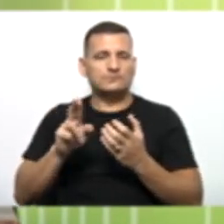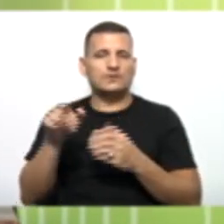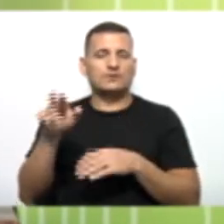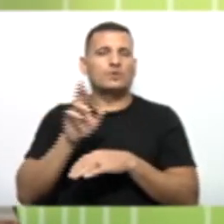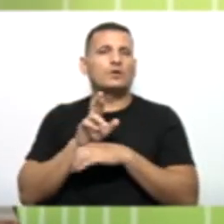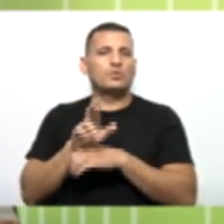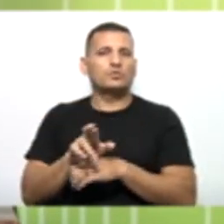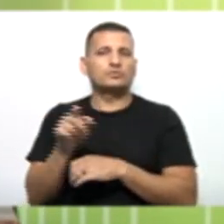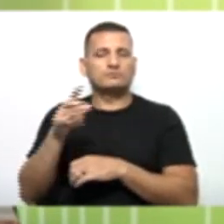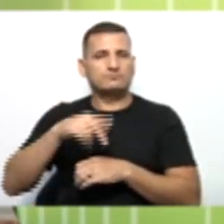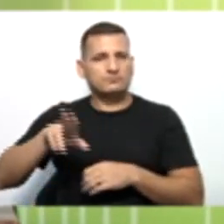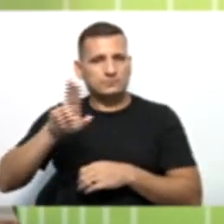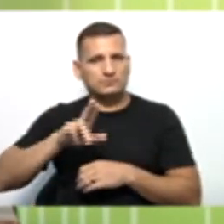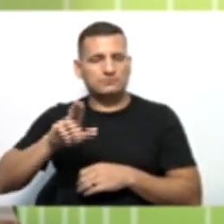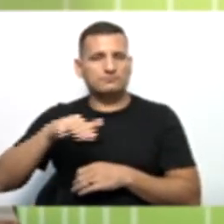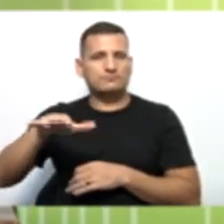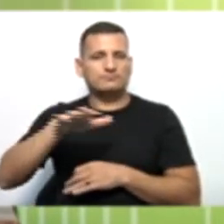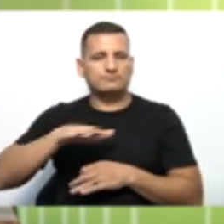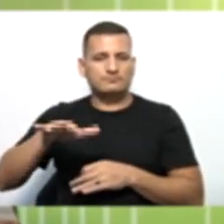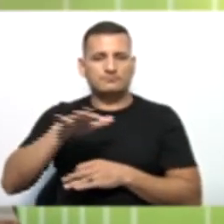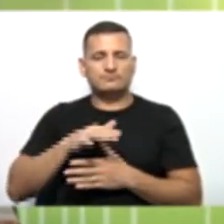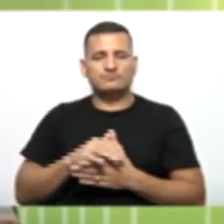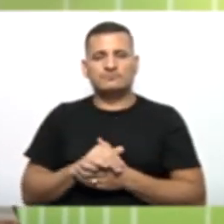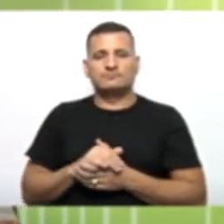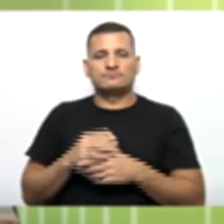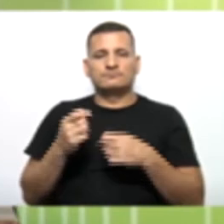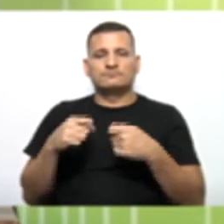comunidade utiliza na região, precisa identificar